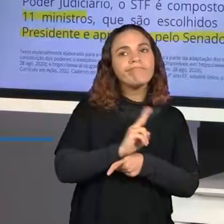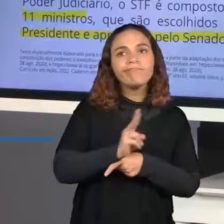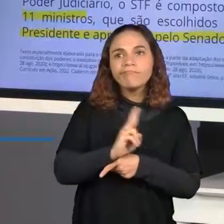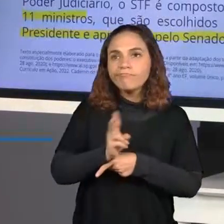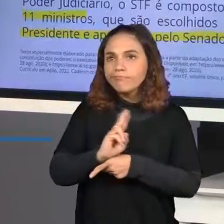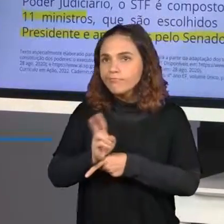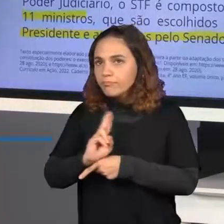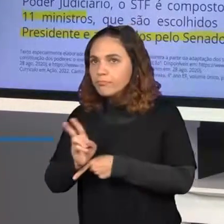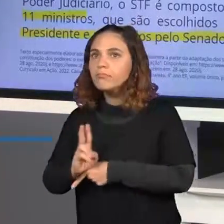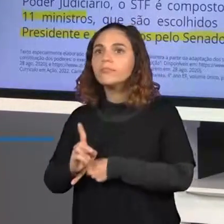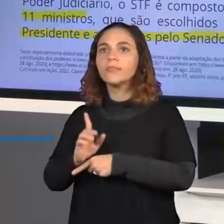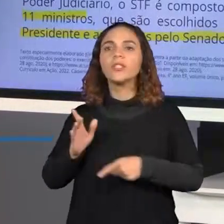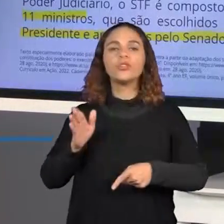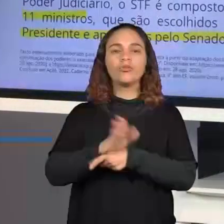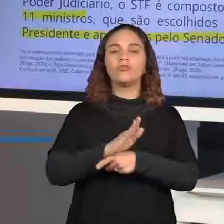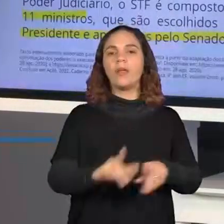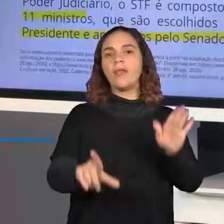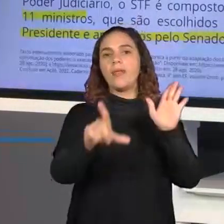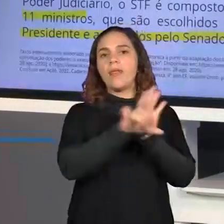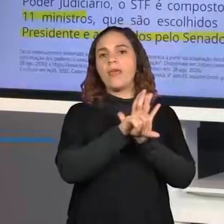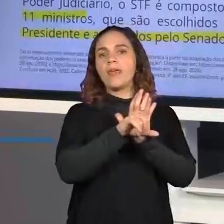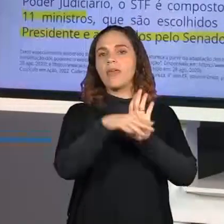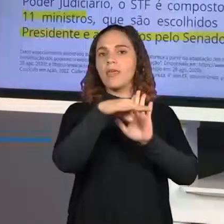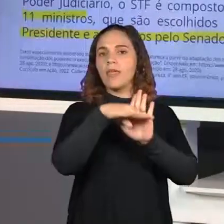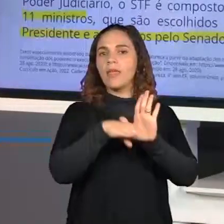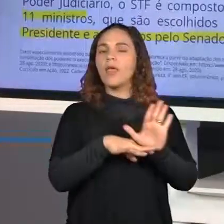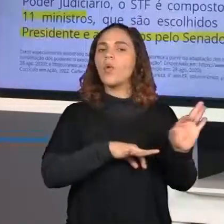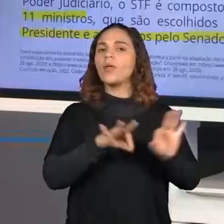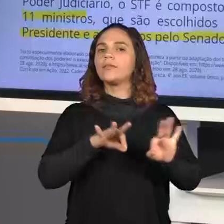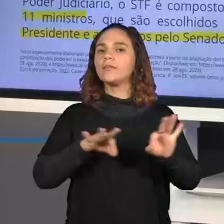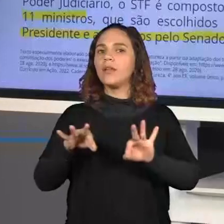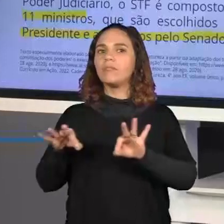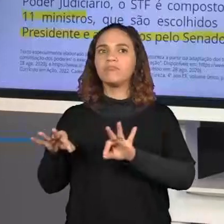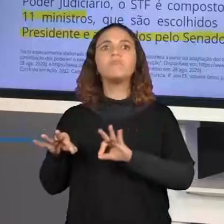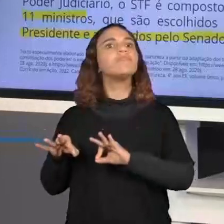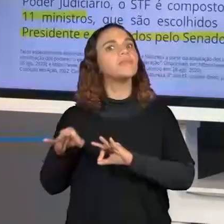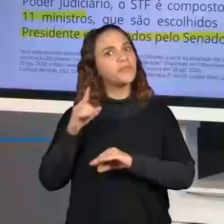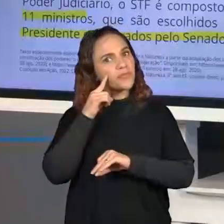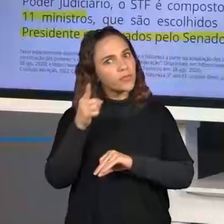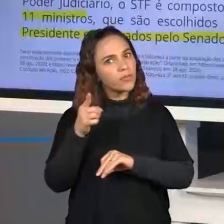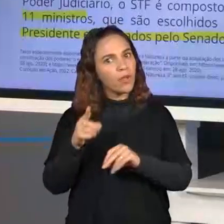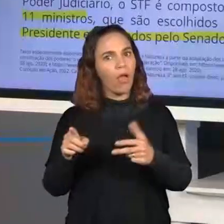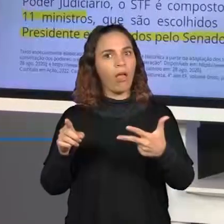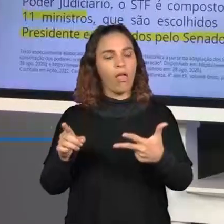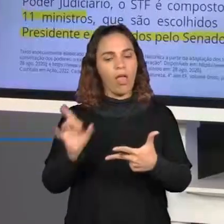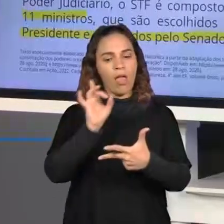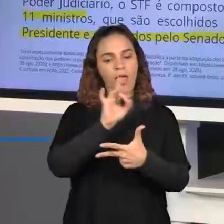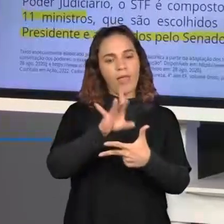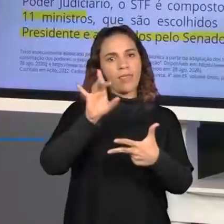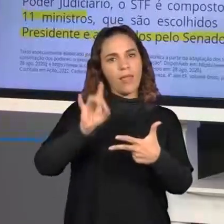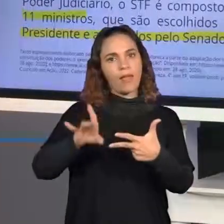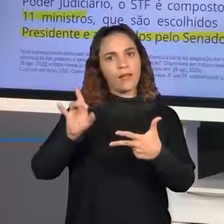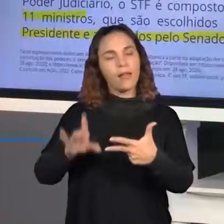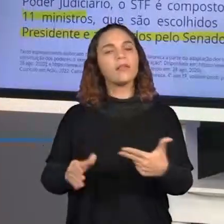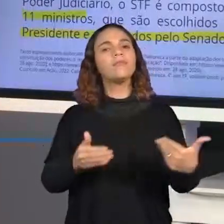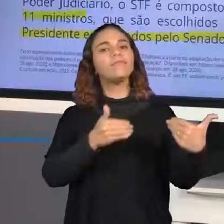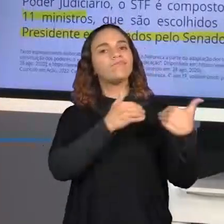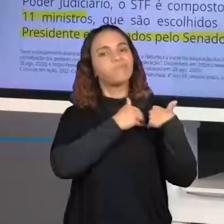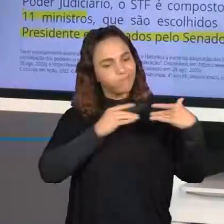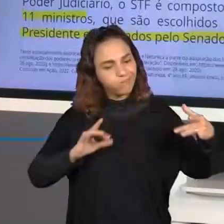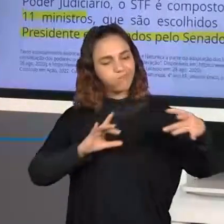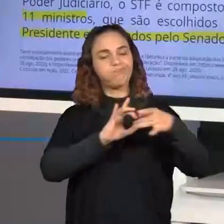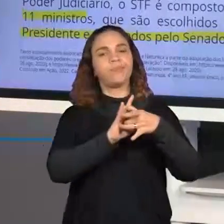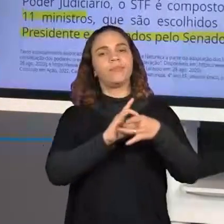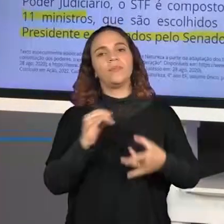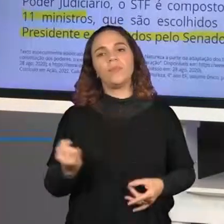aí a manter as leis do país organizadas. Viu como cada poder tem a sua função e eles estão entrelaçados e